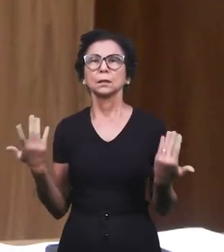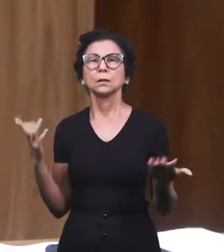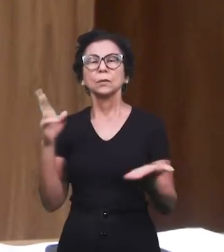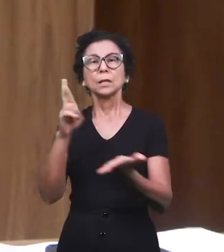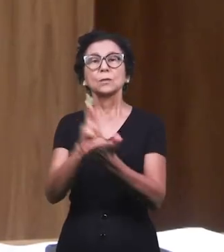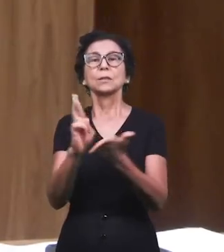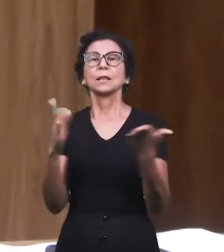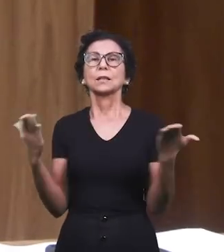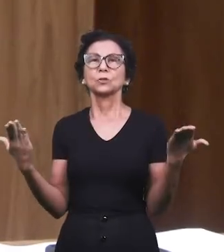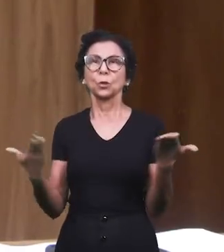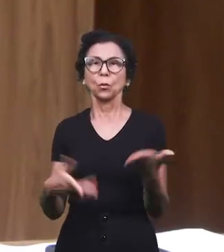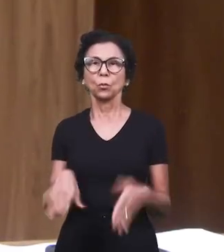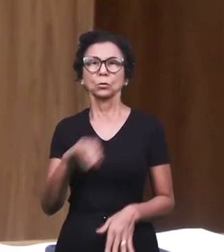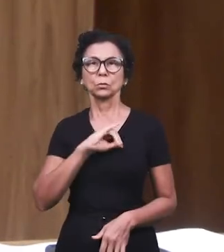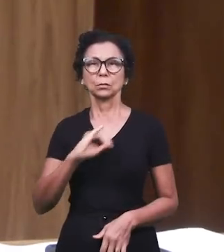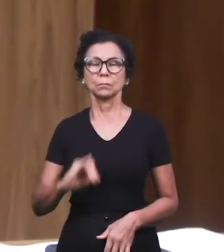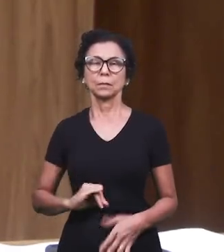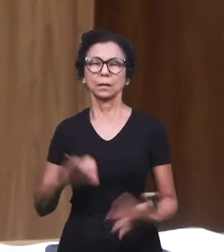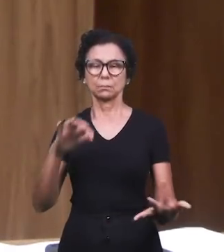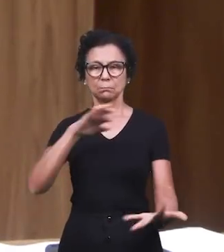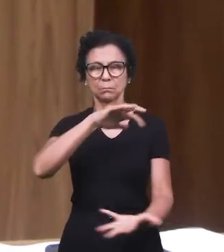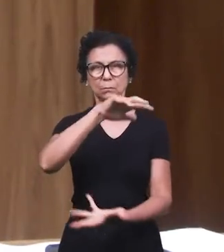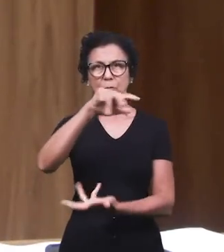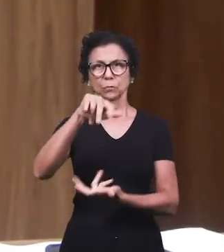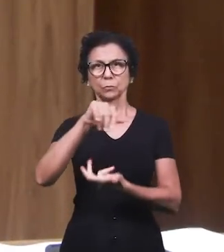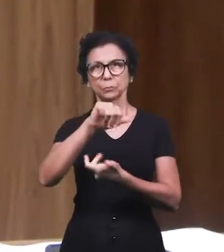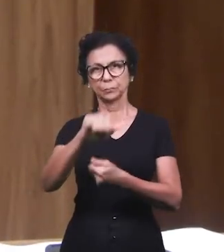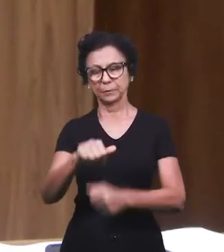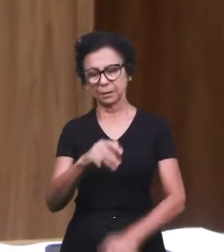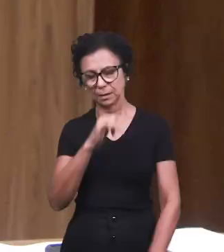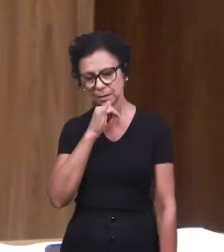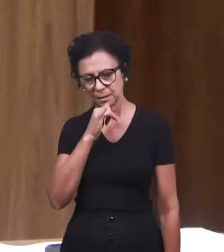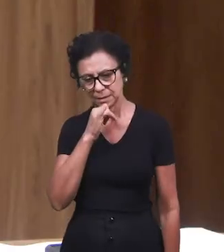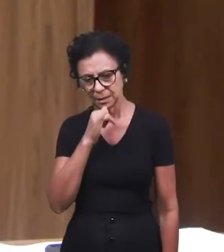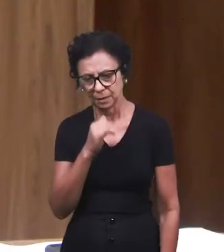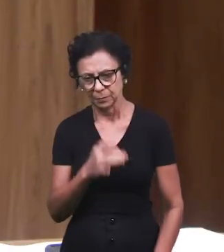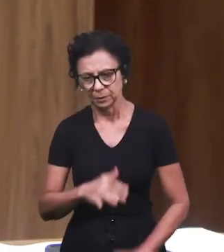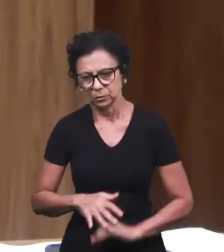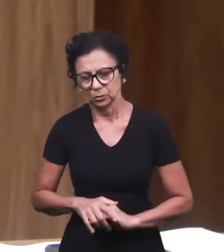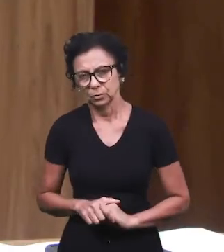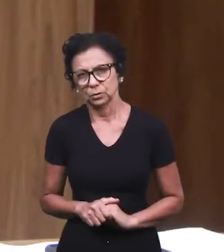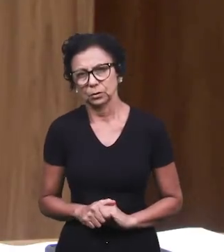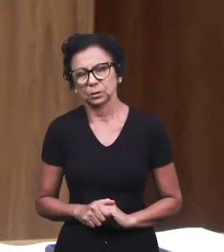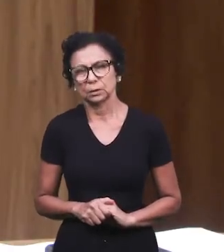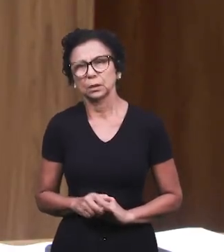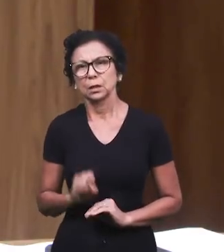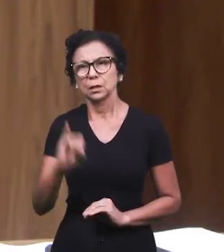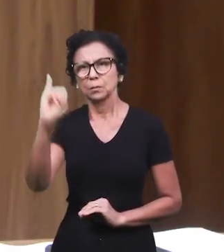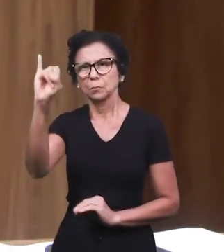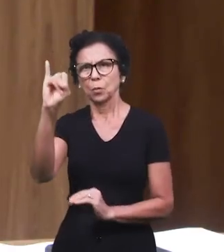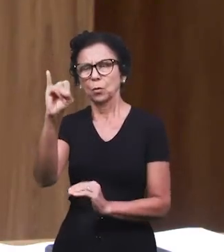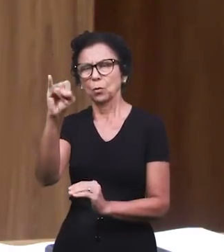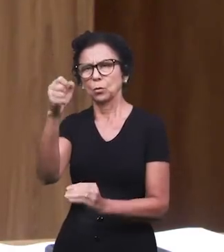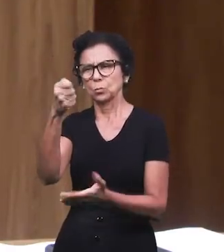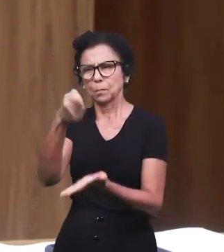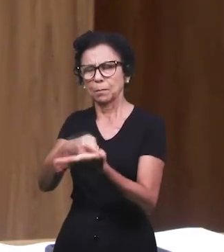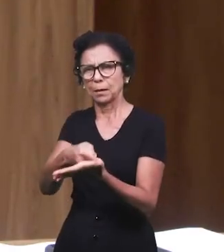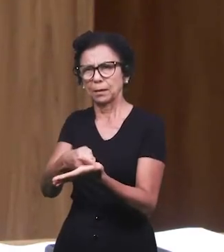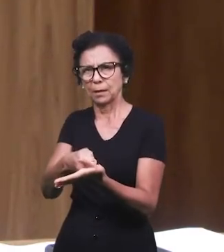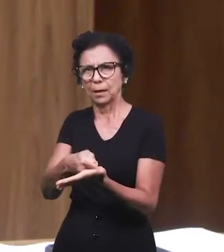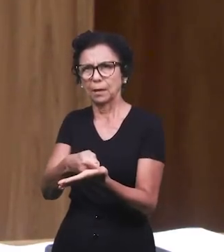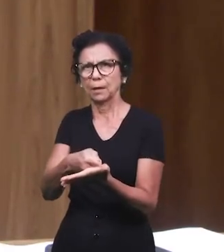hoje nos impérios mundiais aí, né? Sim, sim. Você vai ver, por exemplo, a questão da cobrança excessiva de impostos, né? Um dos